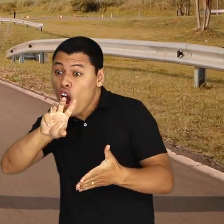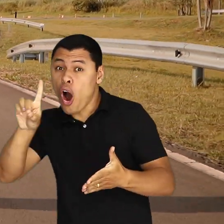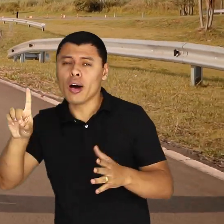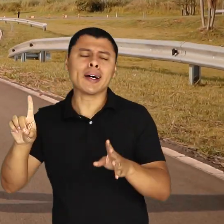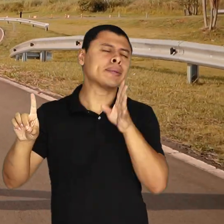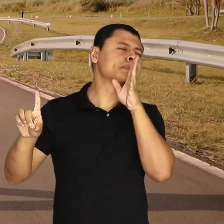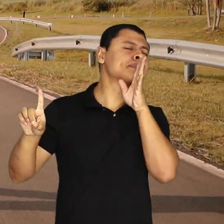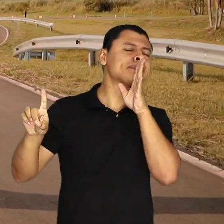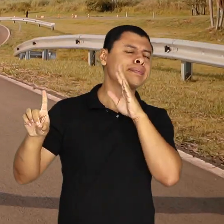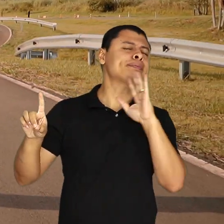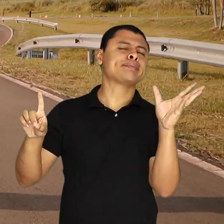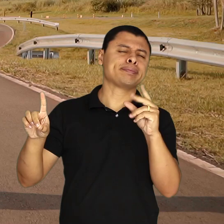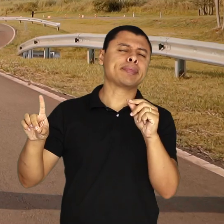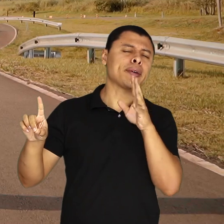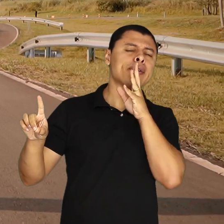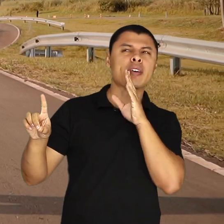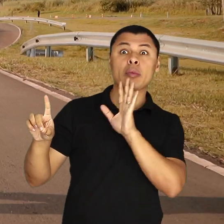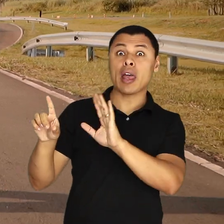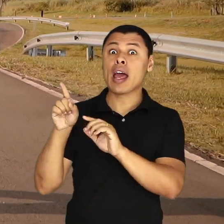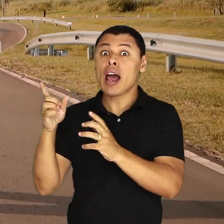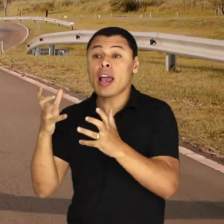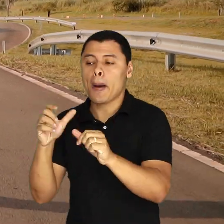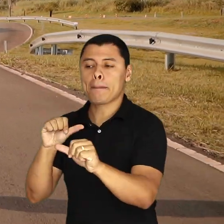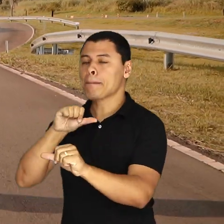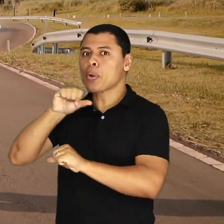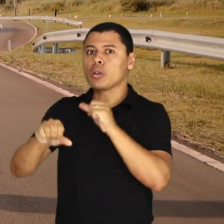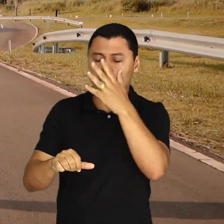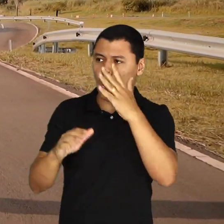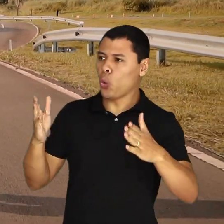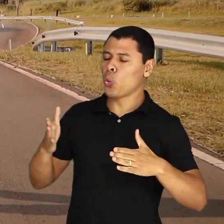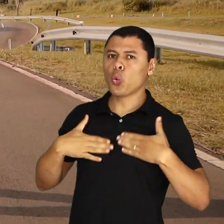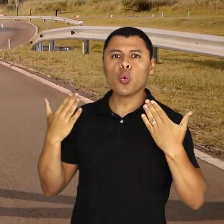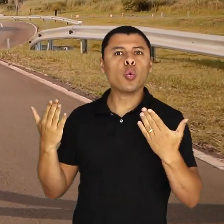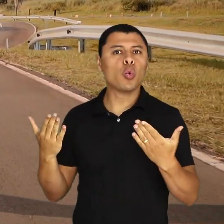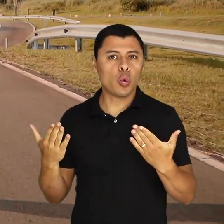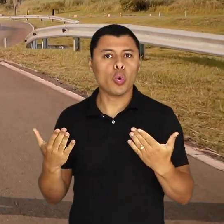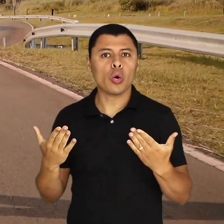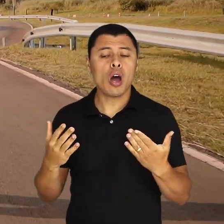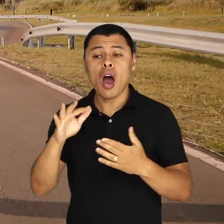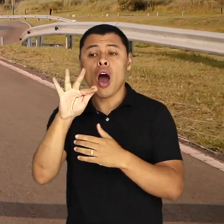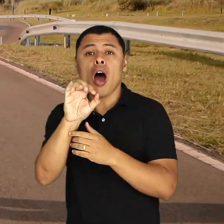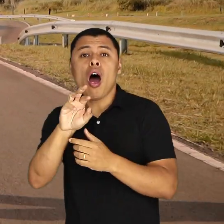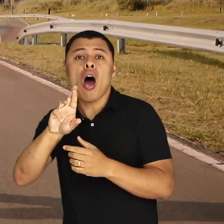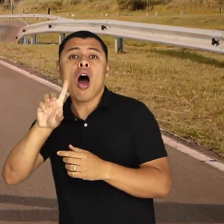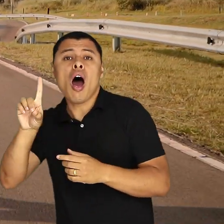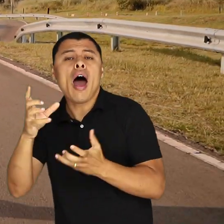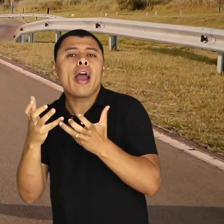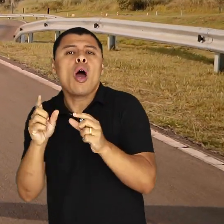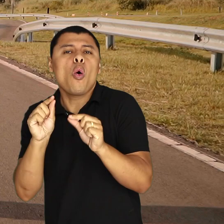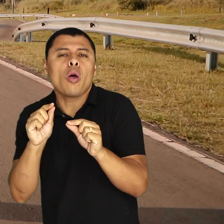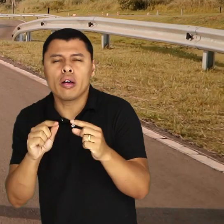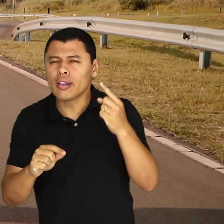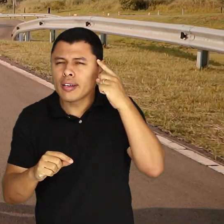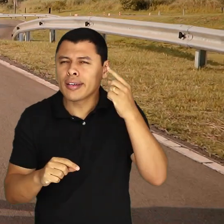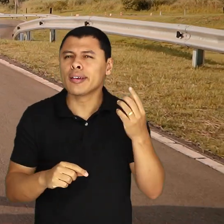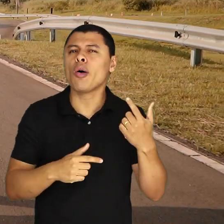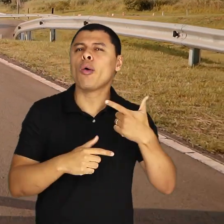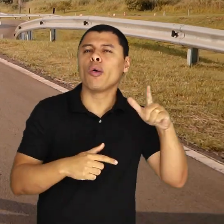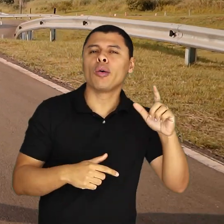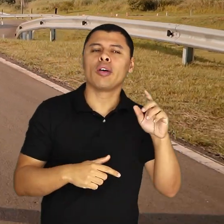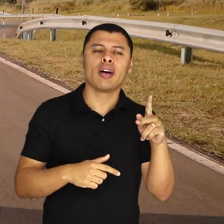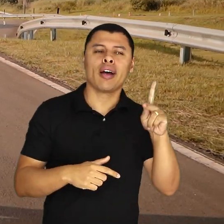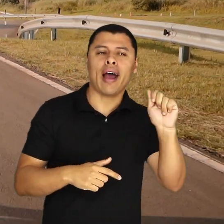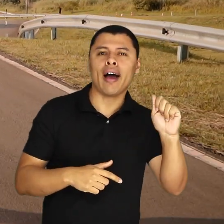forma recente na história automotiva, tanto no Brasil quanto no mundo. Basicamente, a Ford precisa fazer o seu público esquecer dos dias